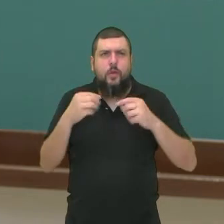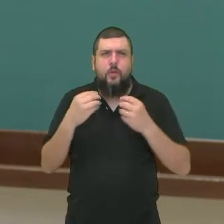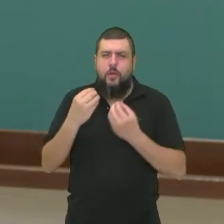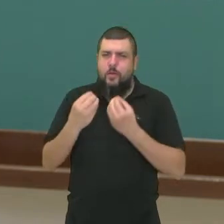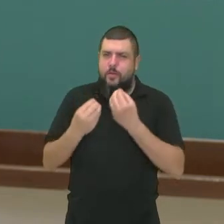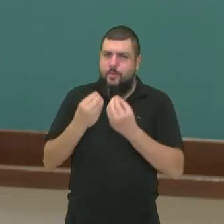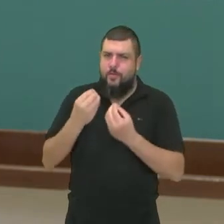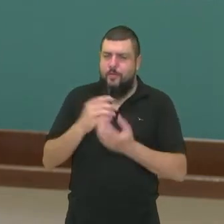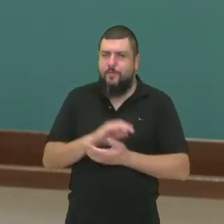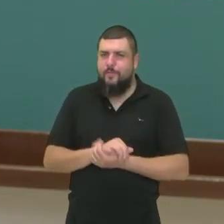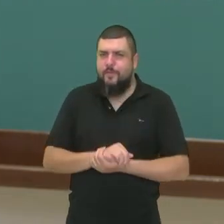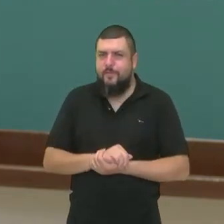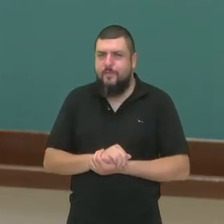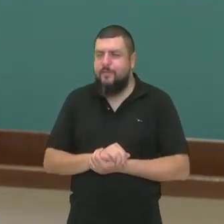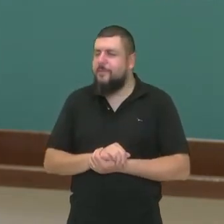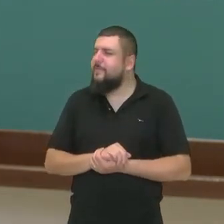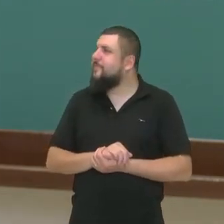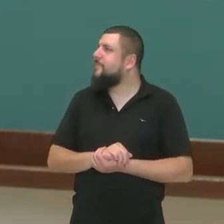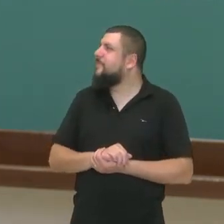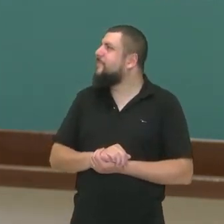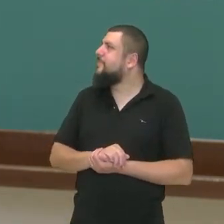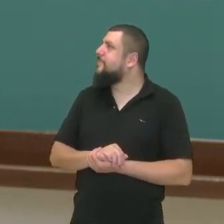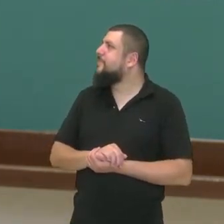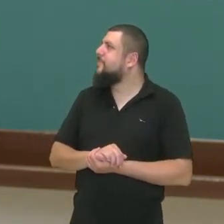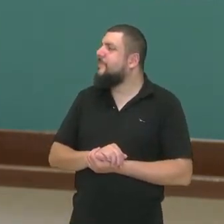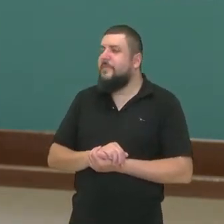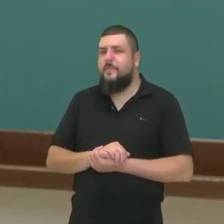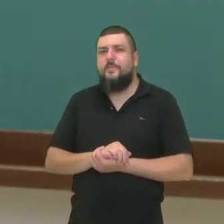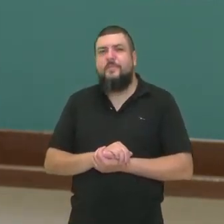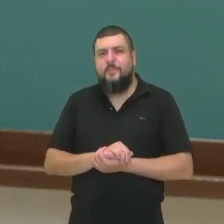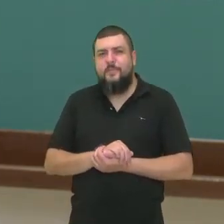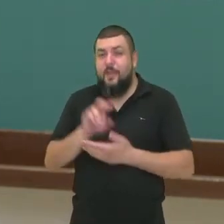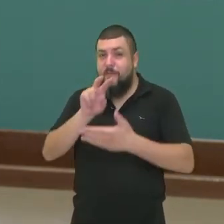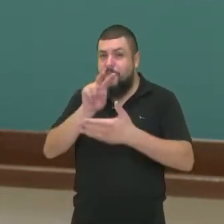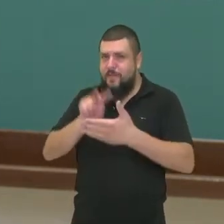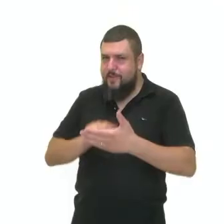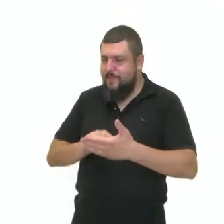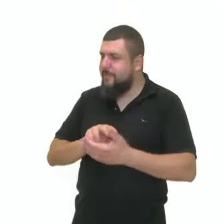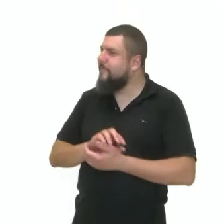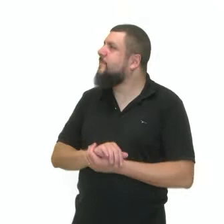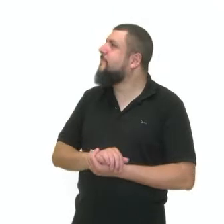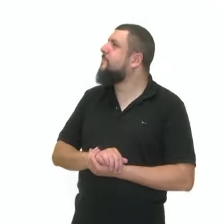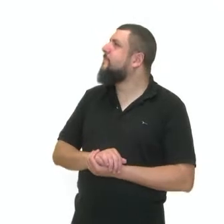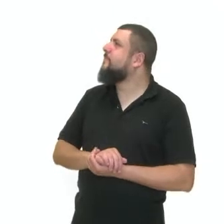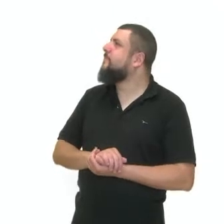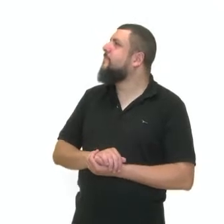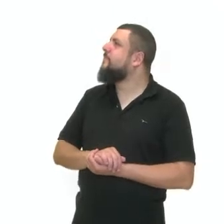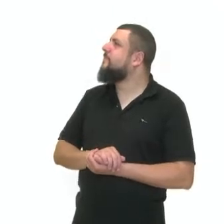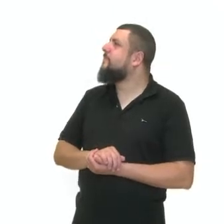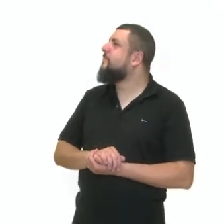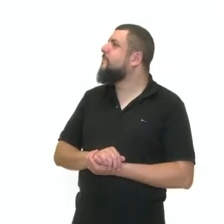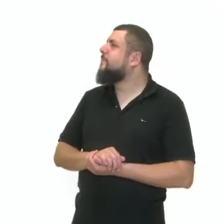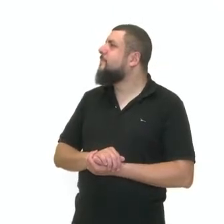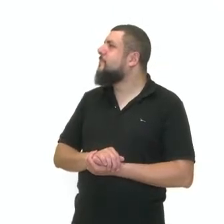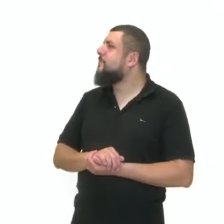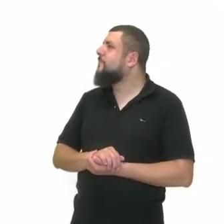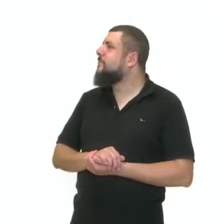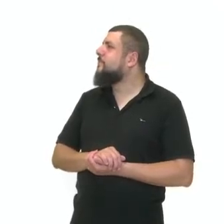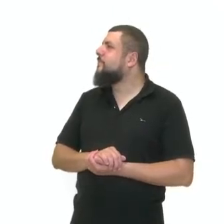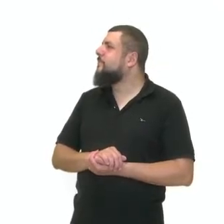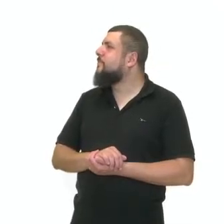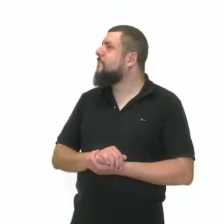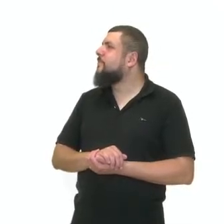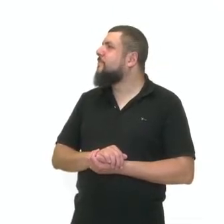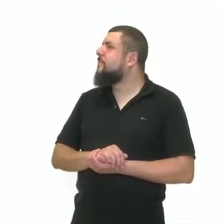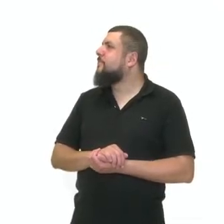das Laranjeiras, da cidade de Paraty. Então, vamos lá. Vem de um lugar chamado Flores, esta ciranda de